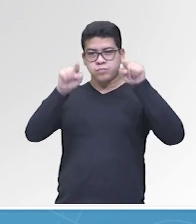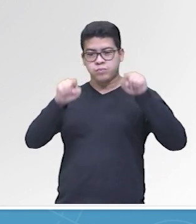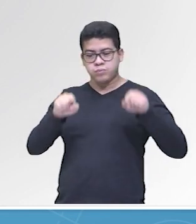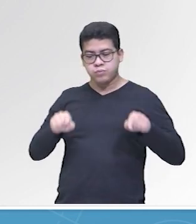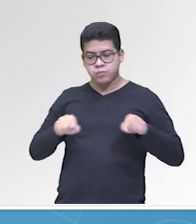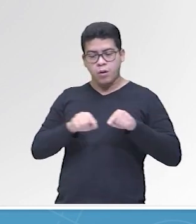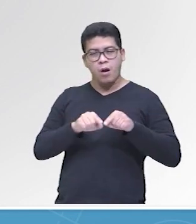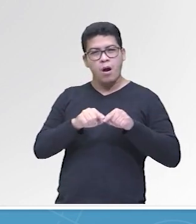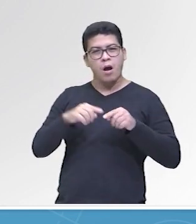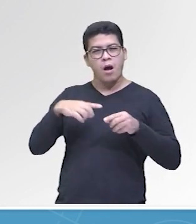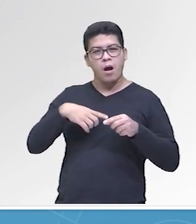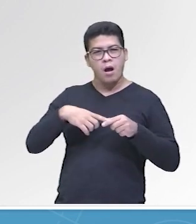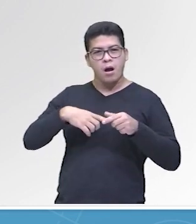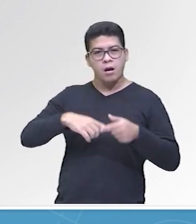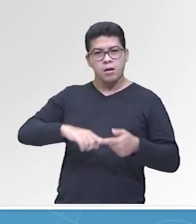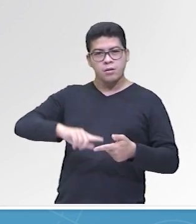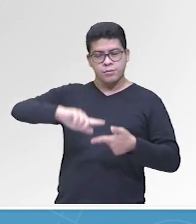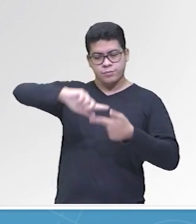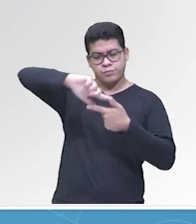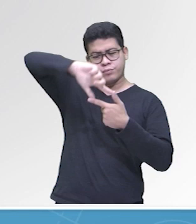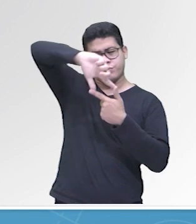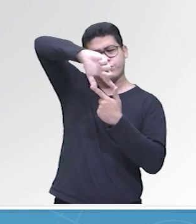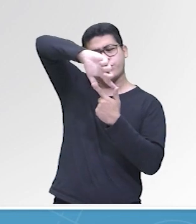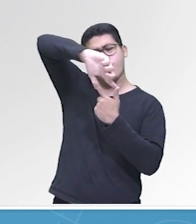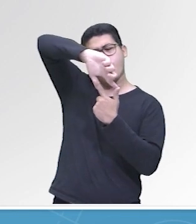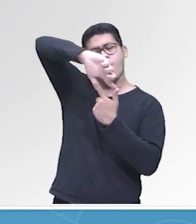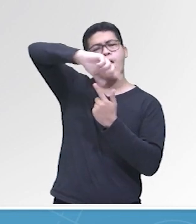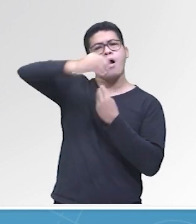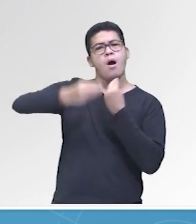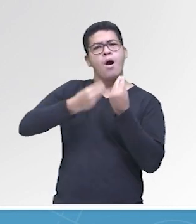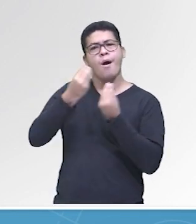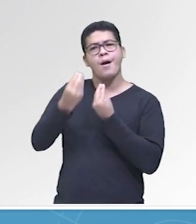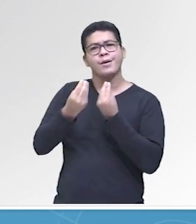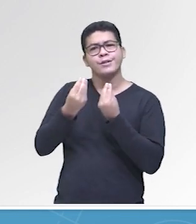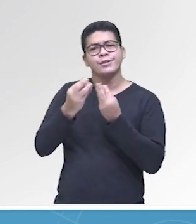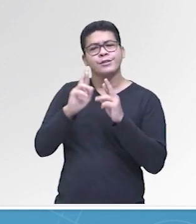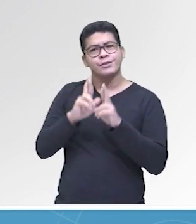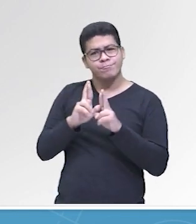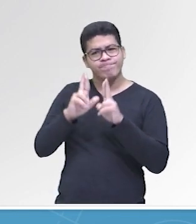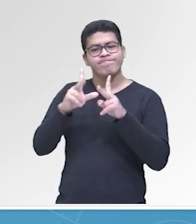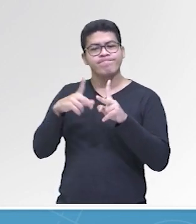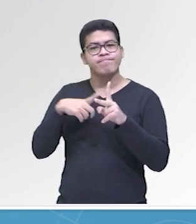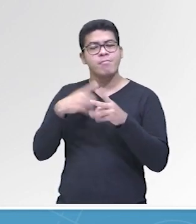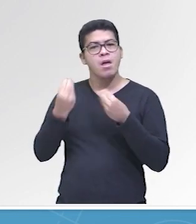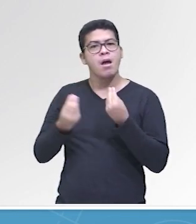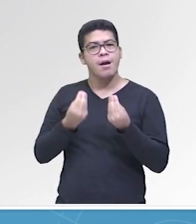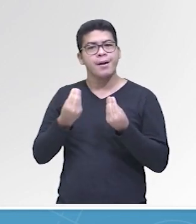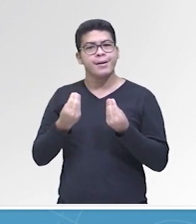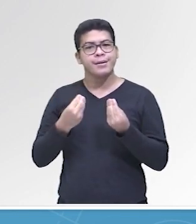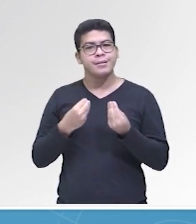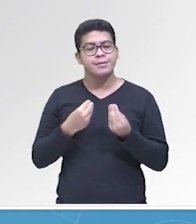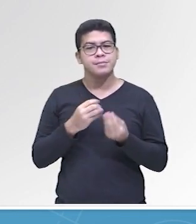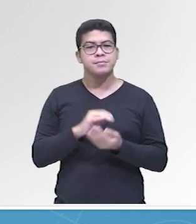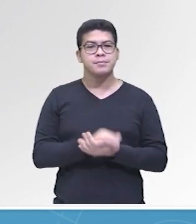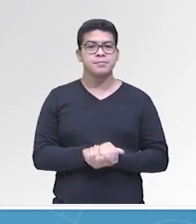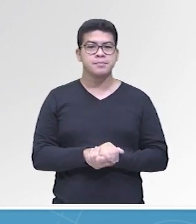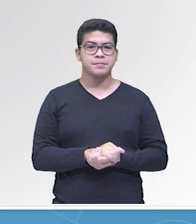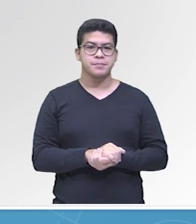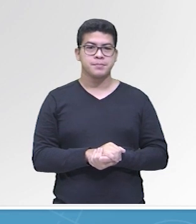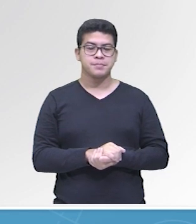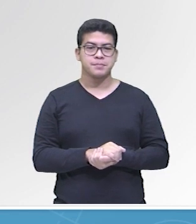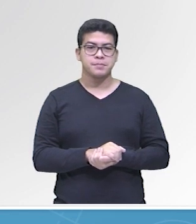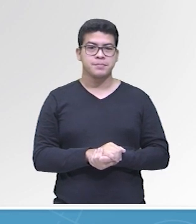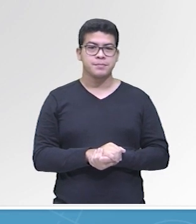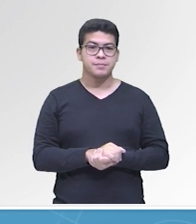tende a ter um formato mais retangular do que a célula animal.